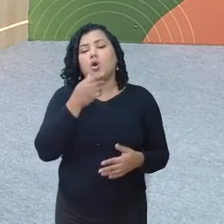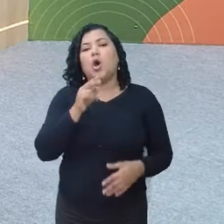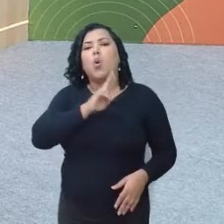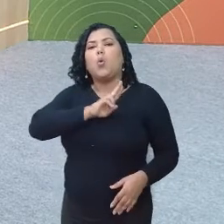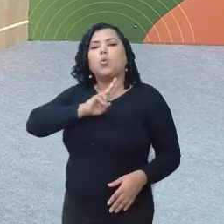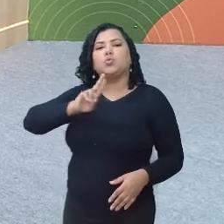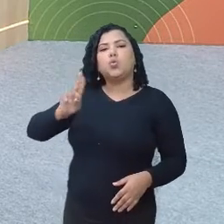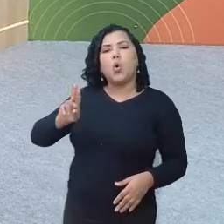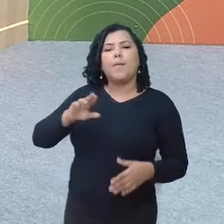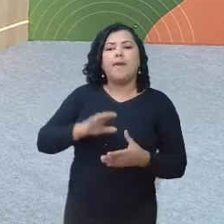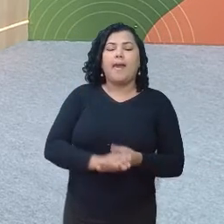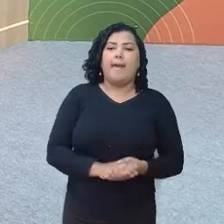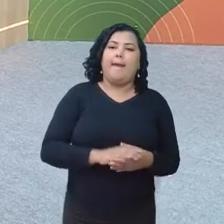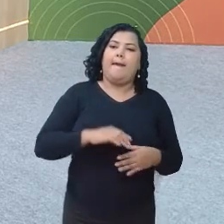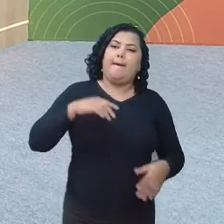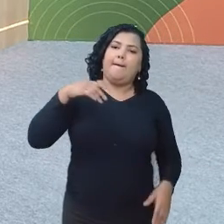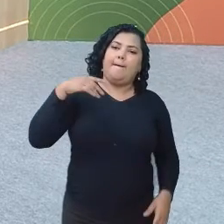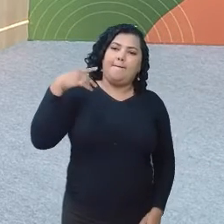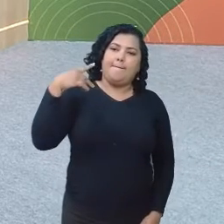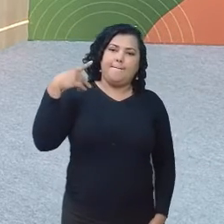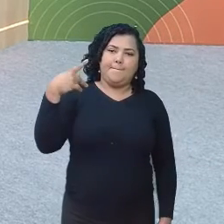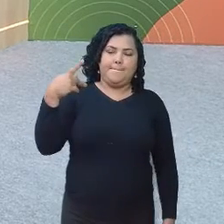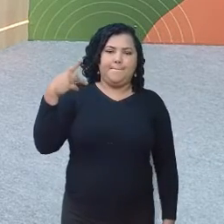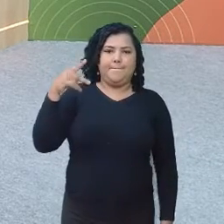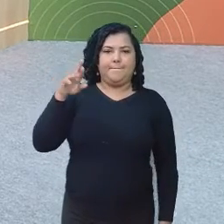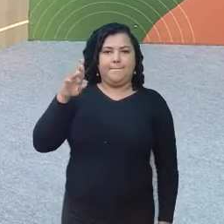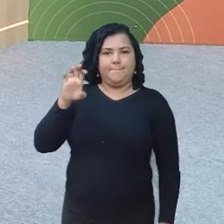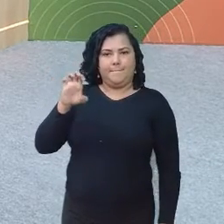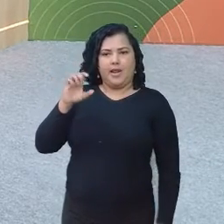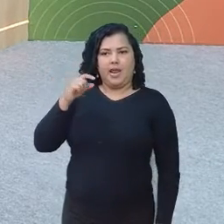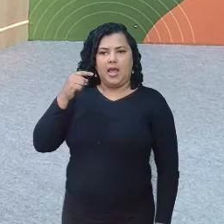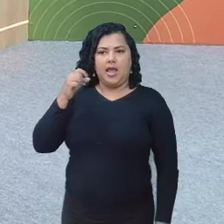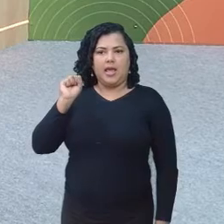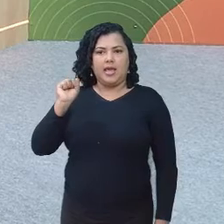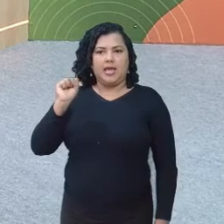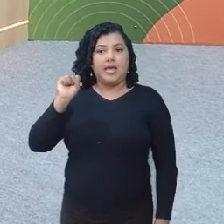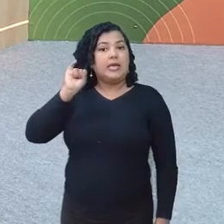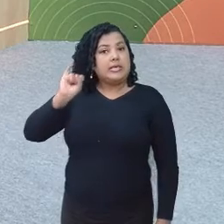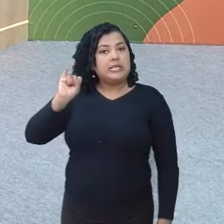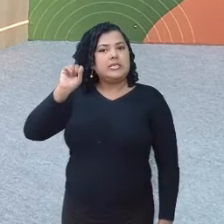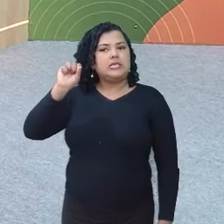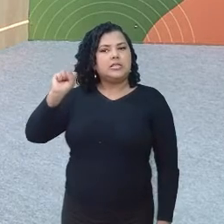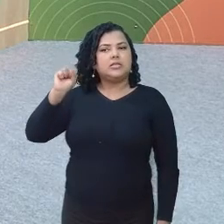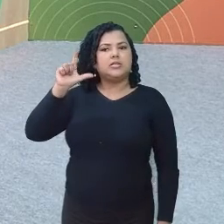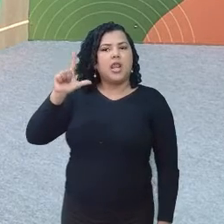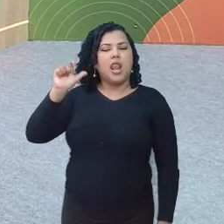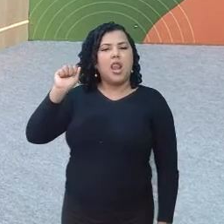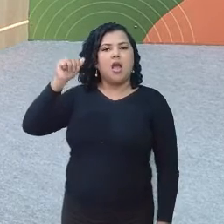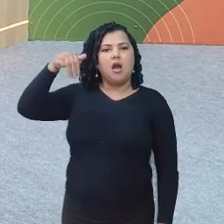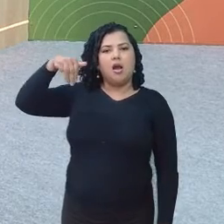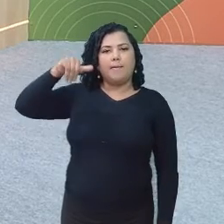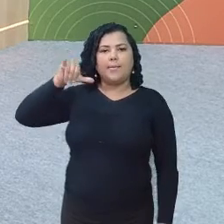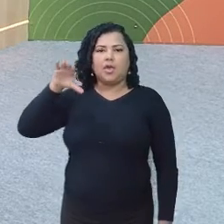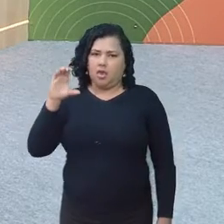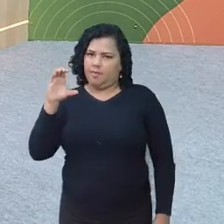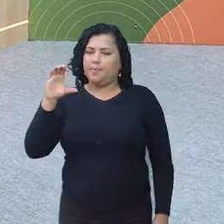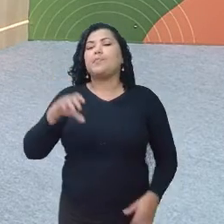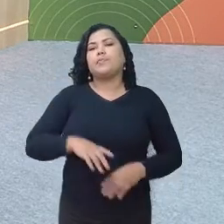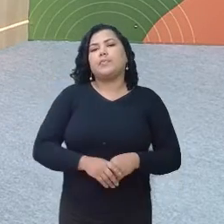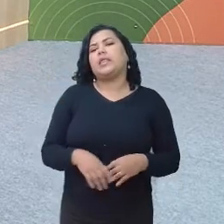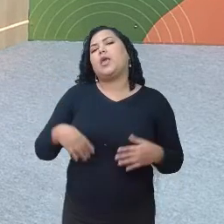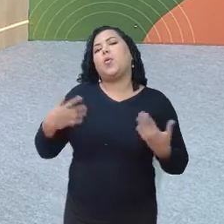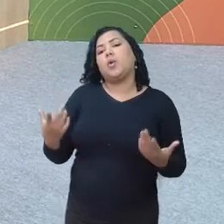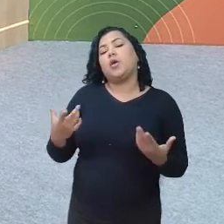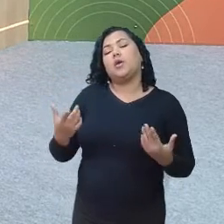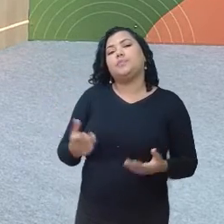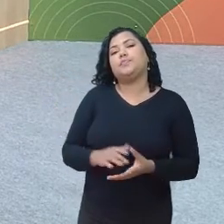pré-islâmico, ou seja, ele começou a ser cultivado antes da chegada, né, de muçulmanos, né, os islamitas, que são